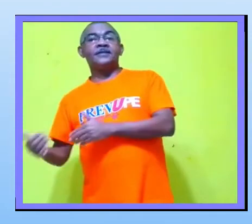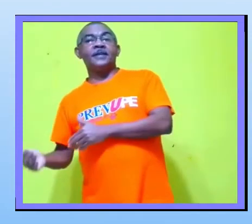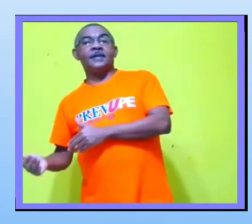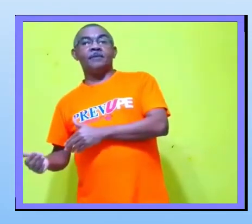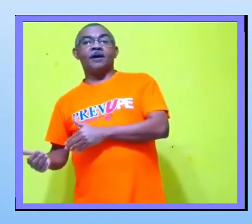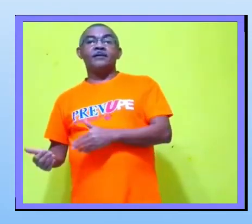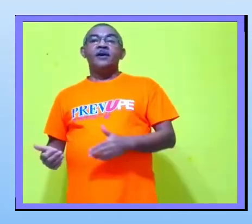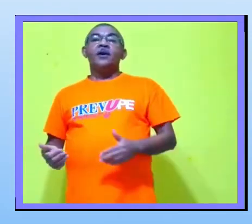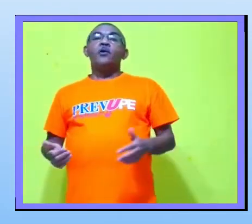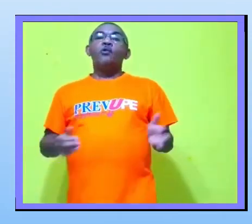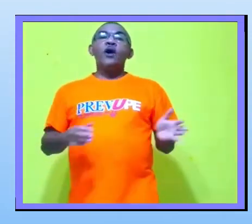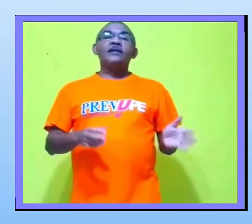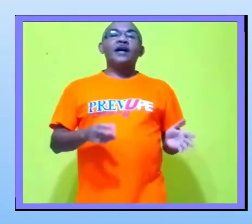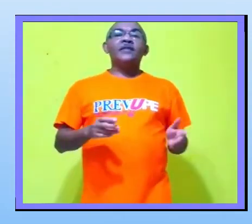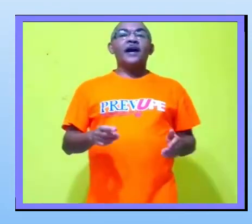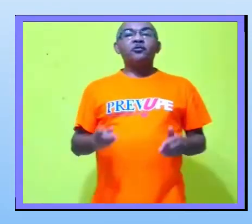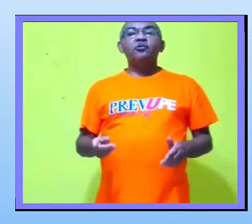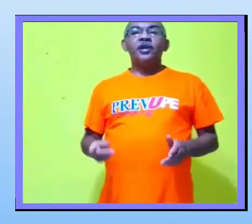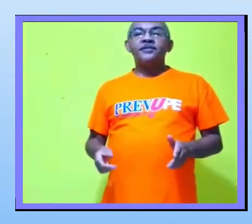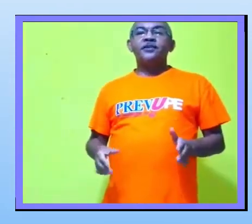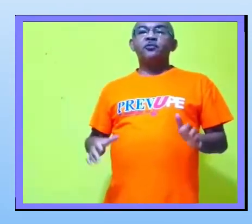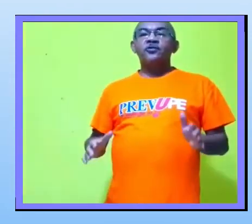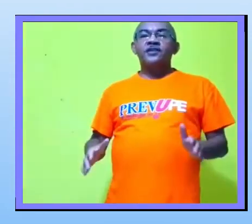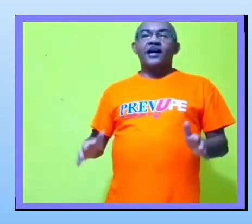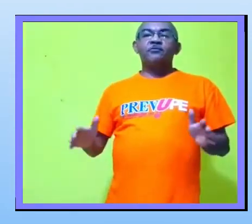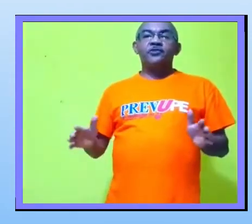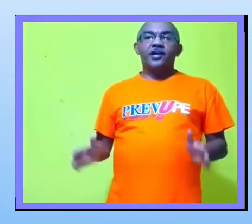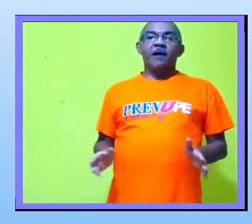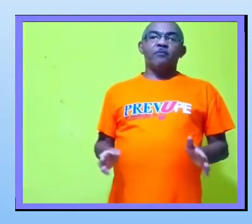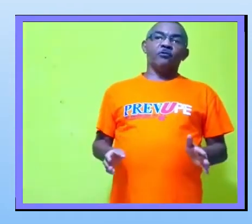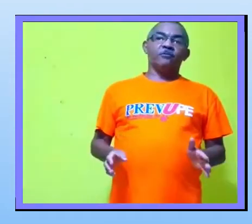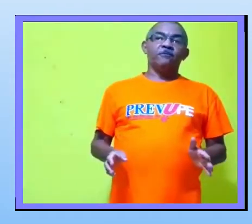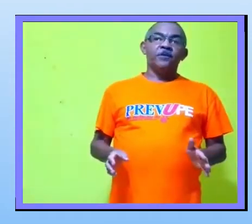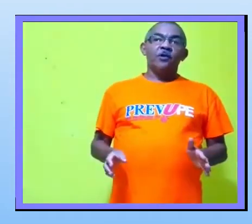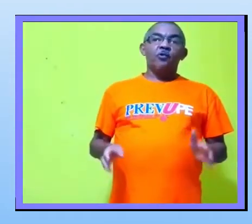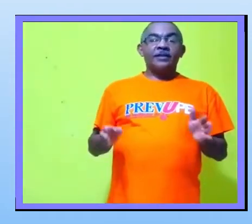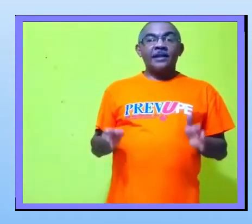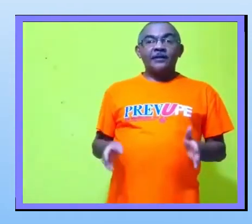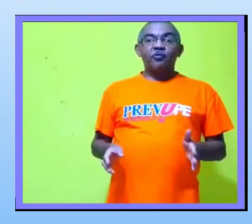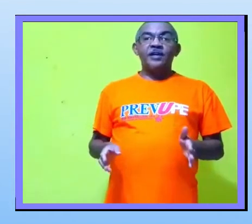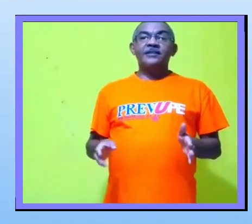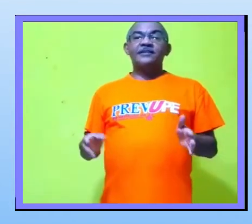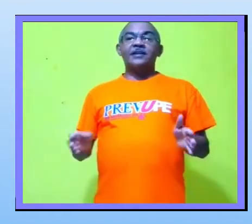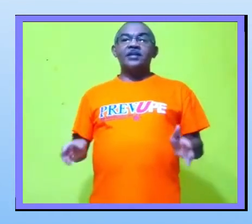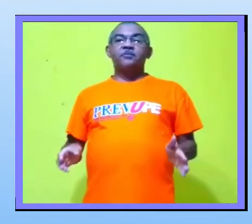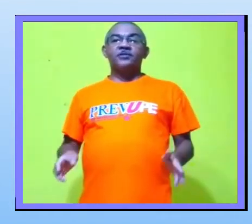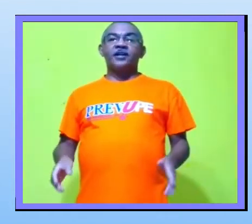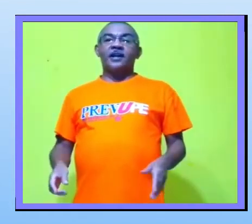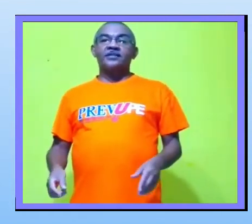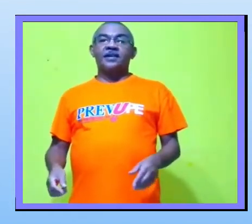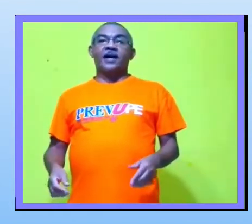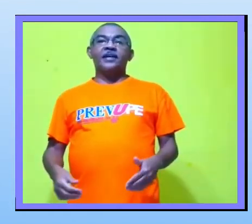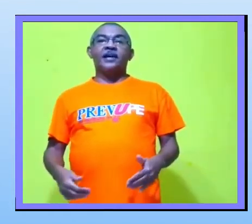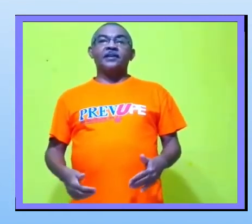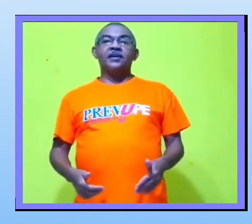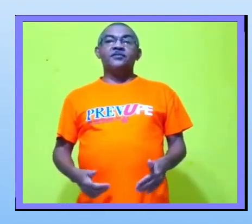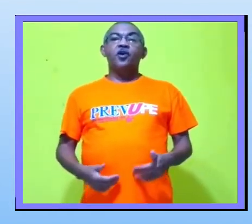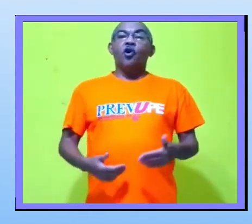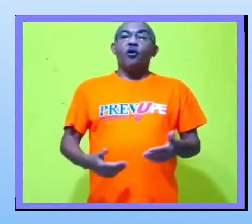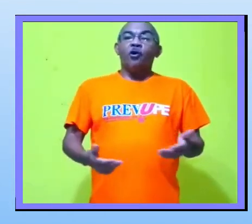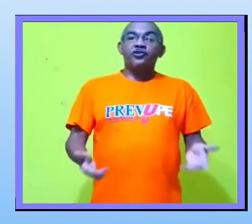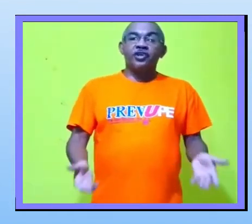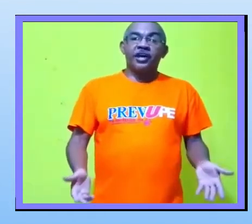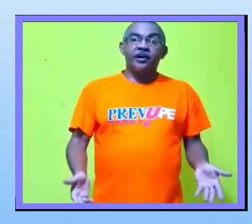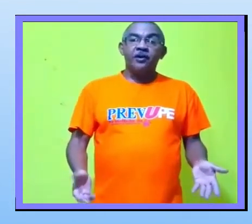pi sigma. Quanto à natureza dos átomos de carbono. Quanto à natureza, as cadeias podem ser classificadas em